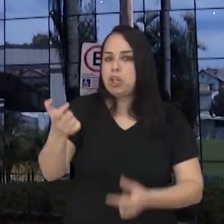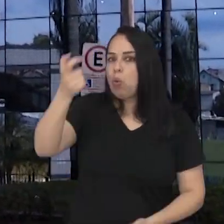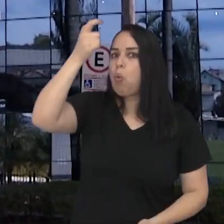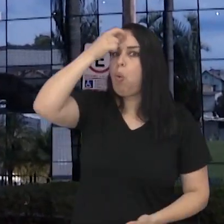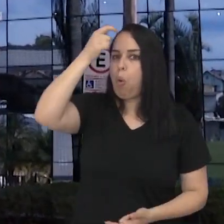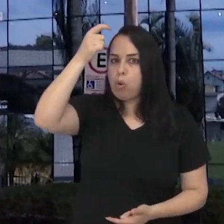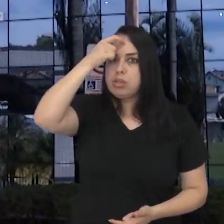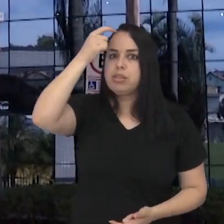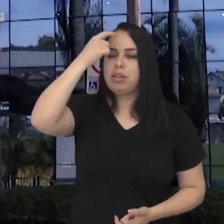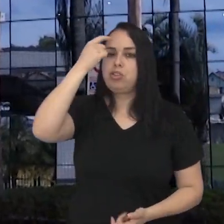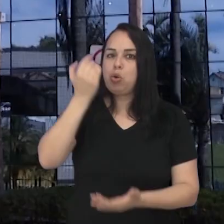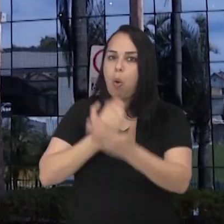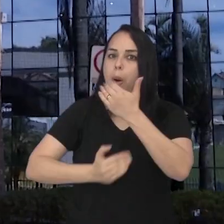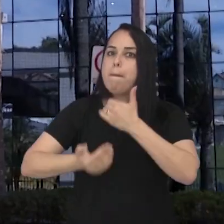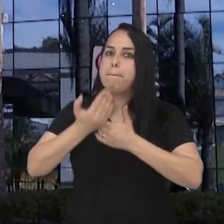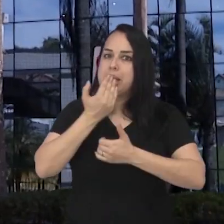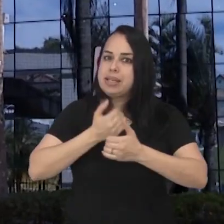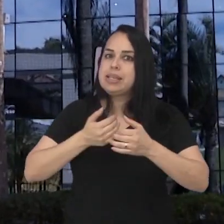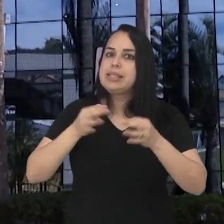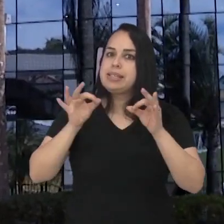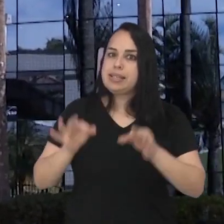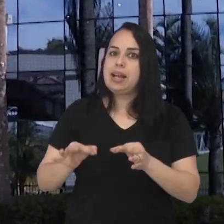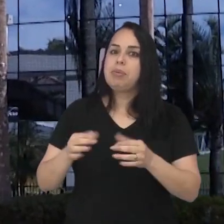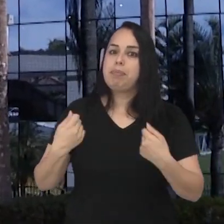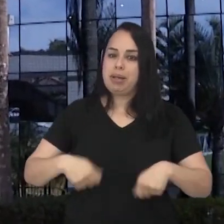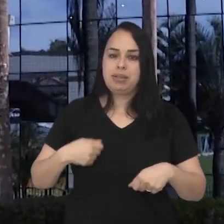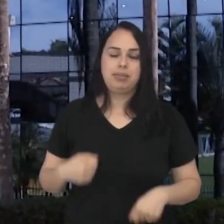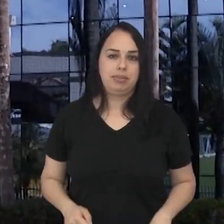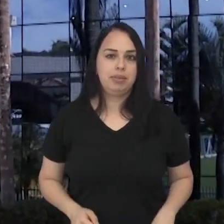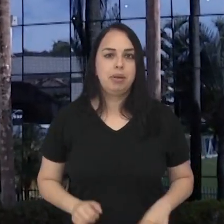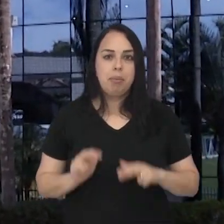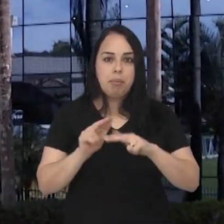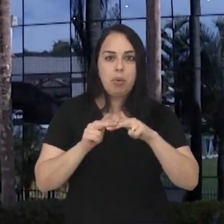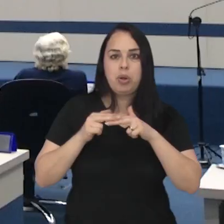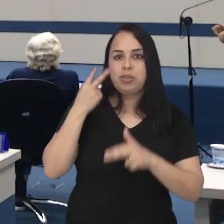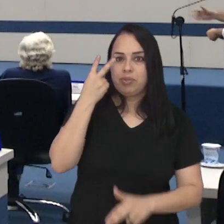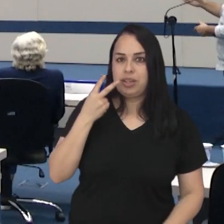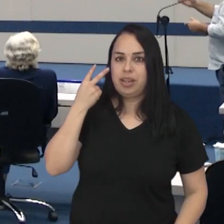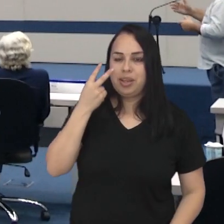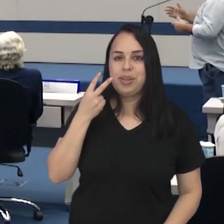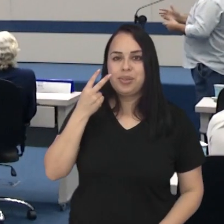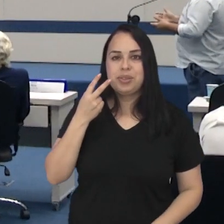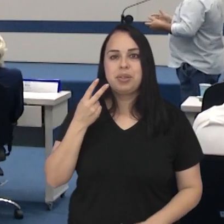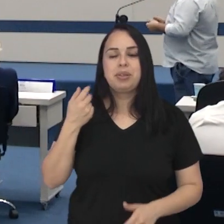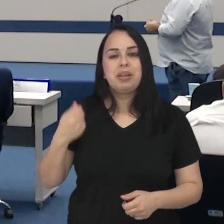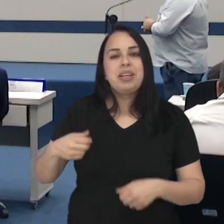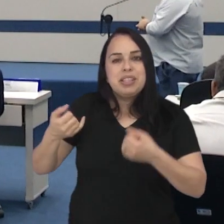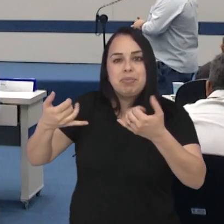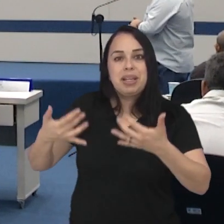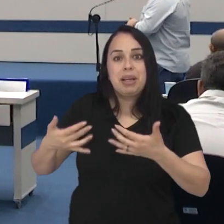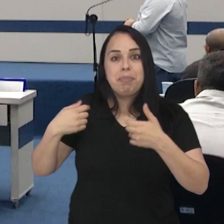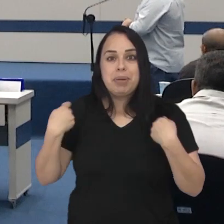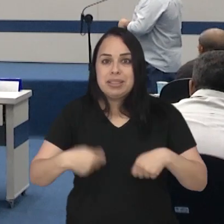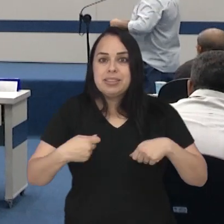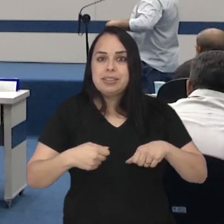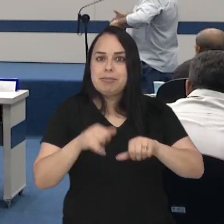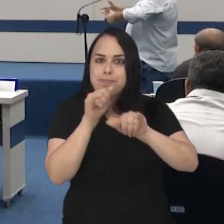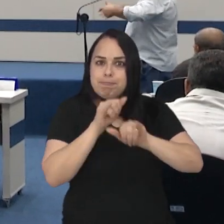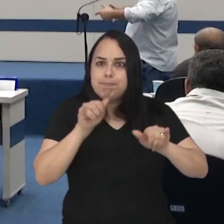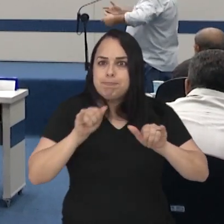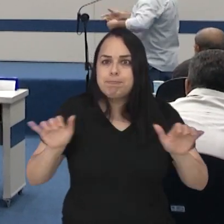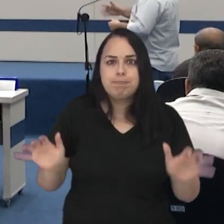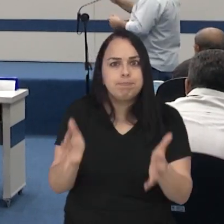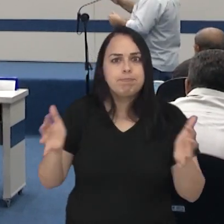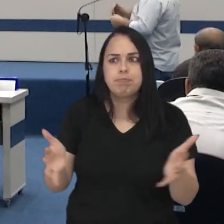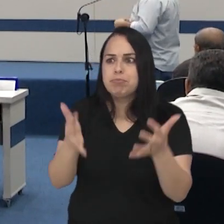de alerta e conscientização sobre alimentação e hábitos saudáveis. Para os vereadores, é preciso trabalhar na melhora